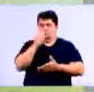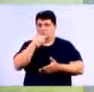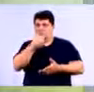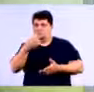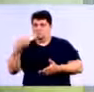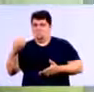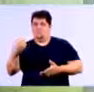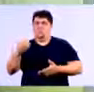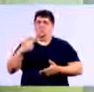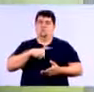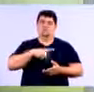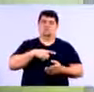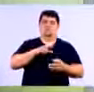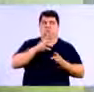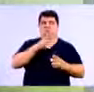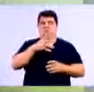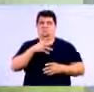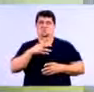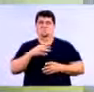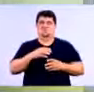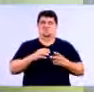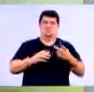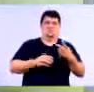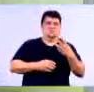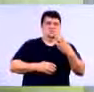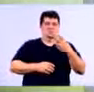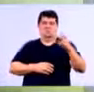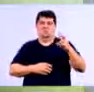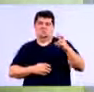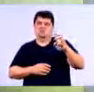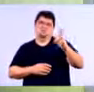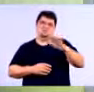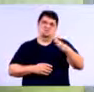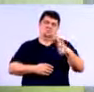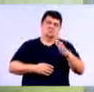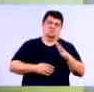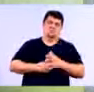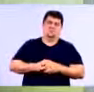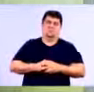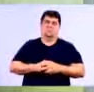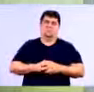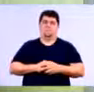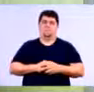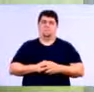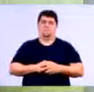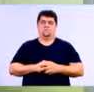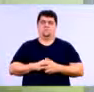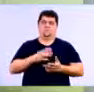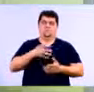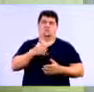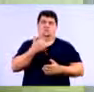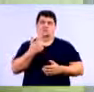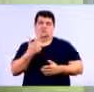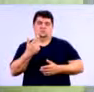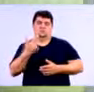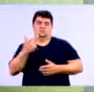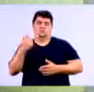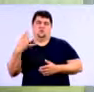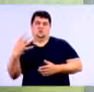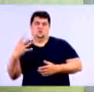foi R$30 por mês, deu 35 com juros compostos, 3, 6, 9, 12, 13,